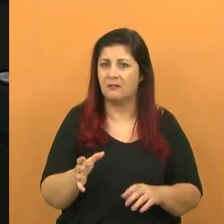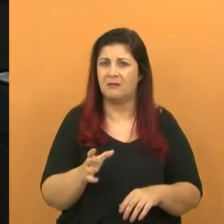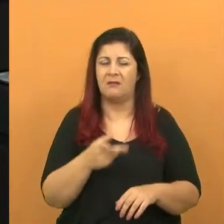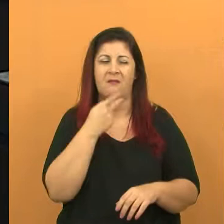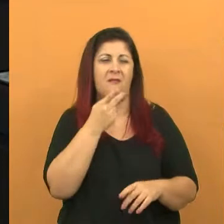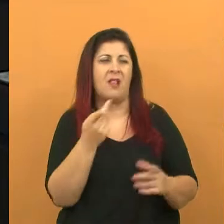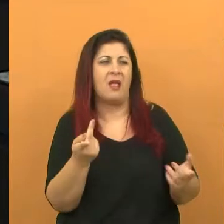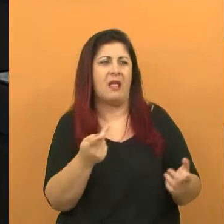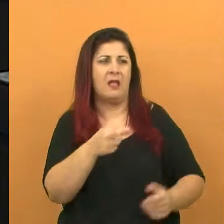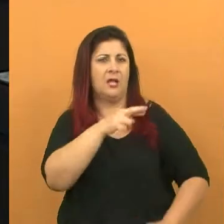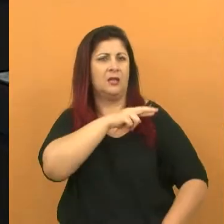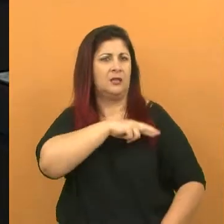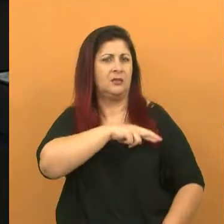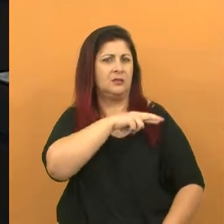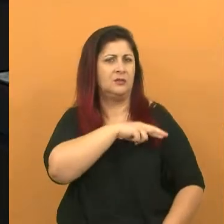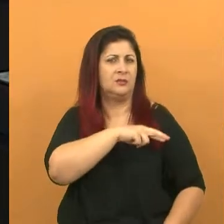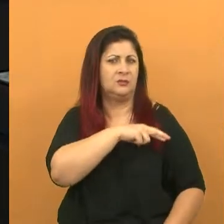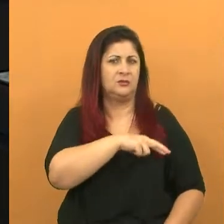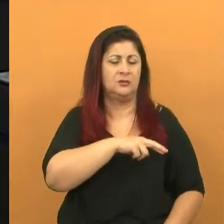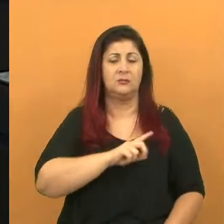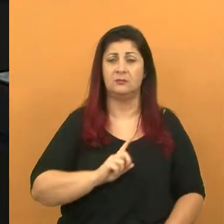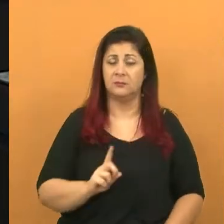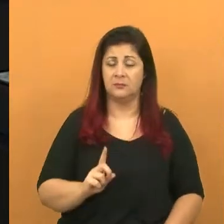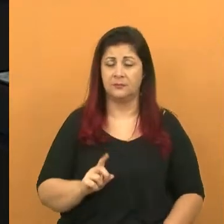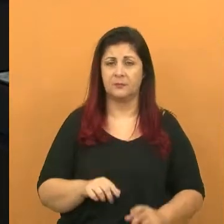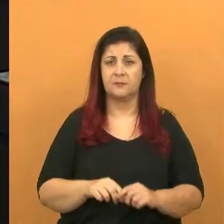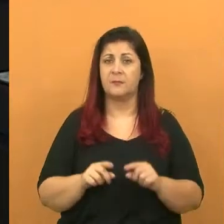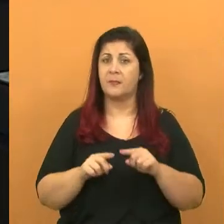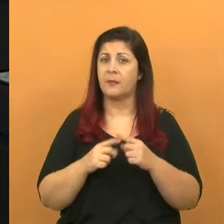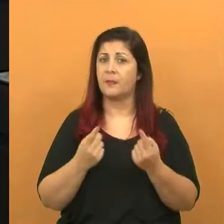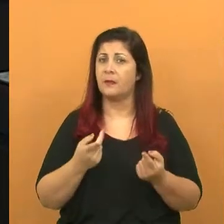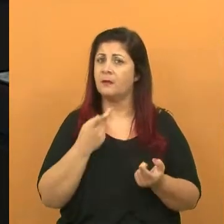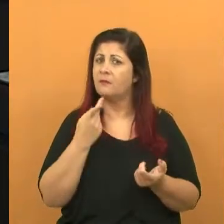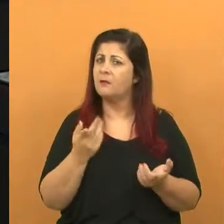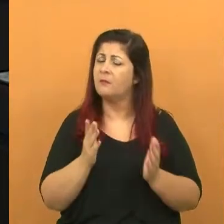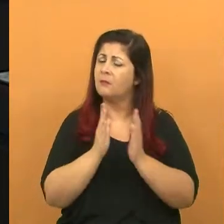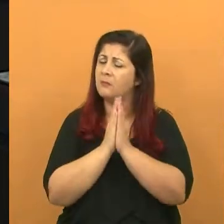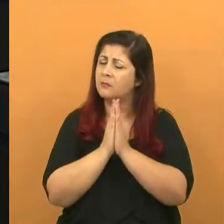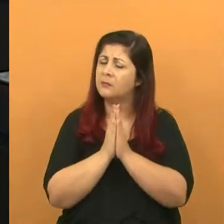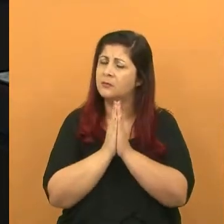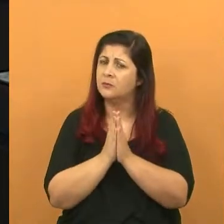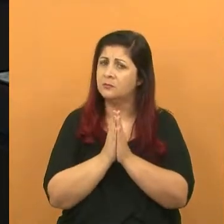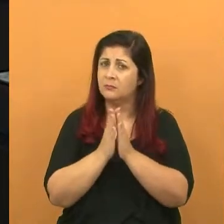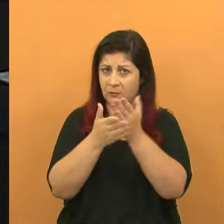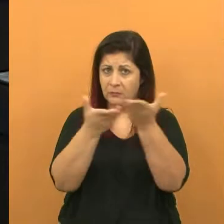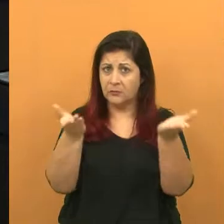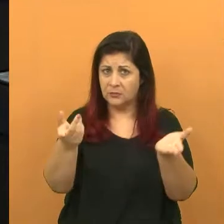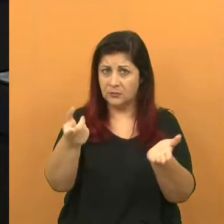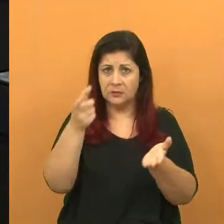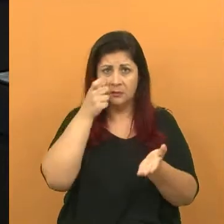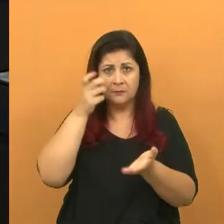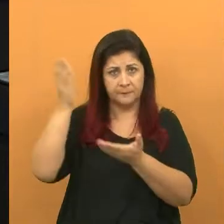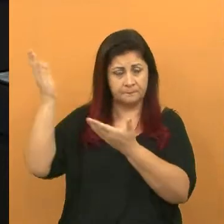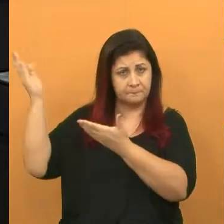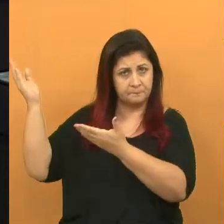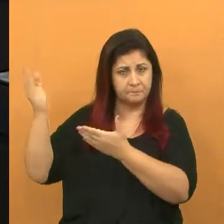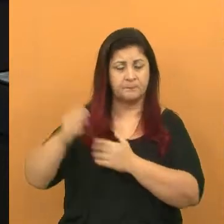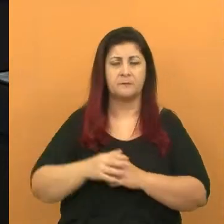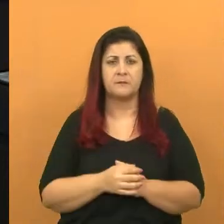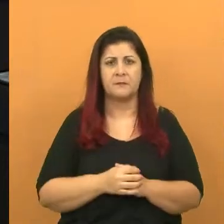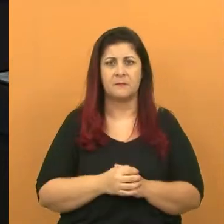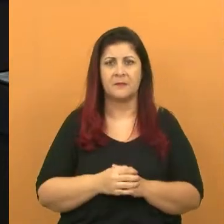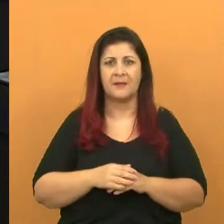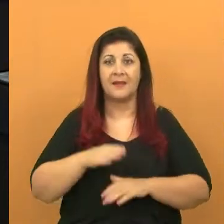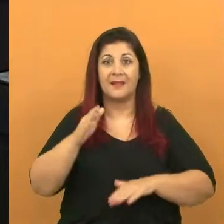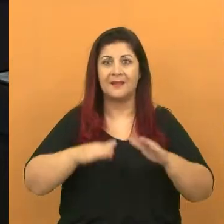religião X, nem de religião Y, mas eu faço um apelo aqui para você que está me assistindo. Talvez você está